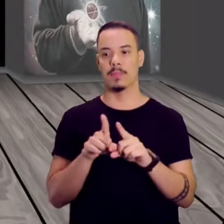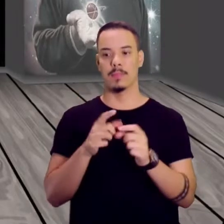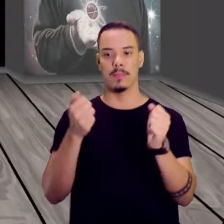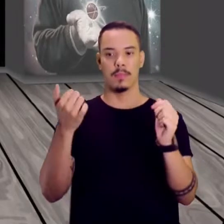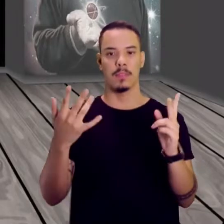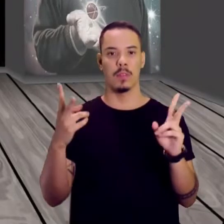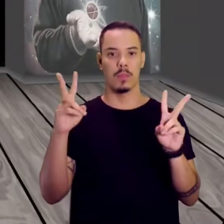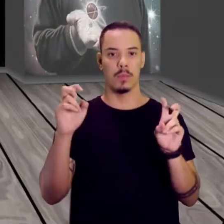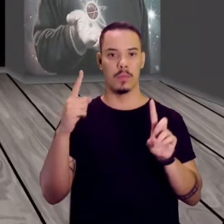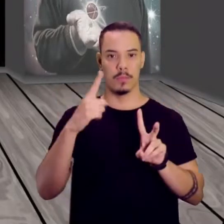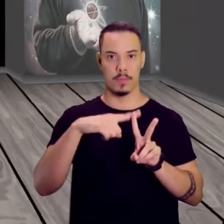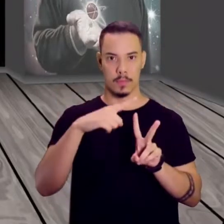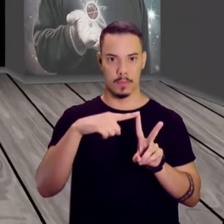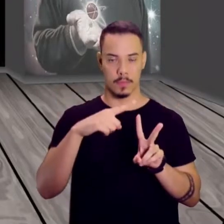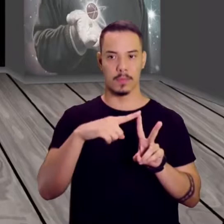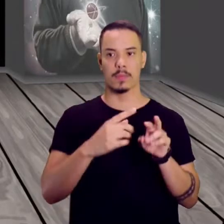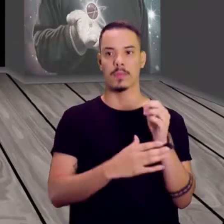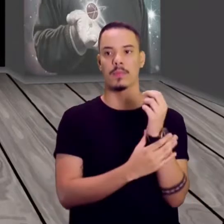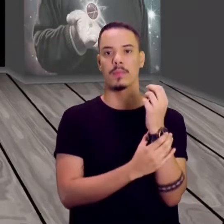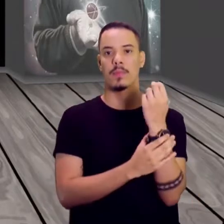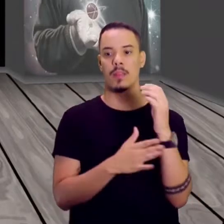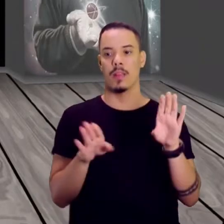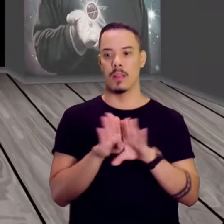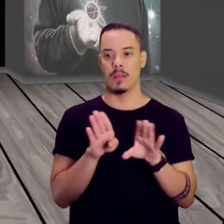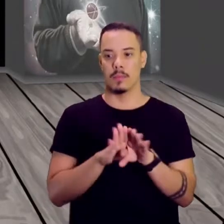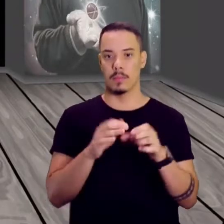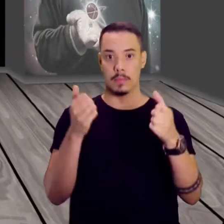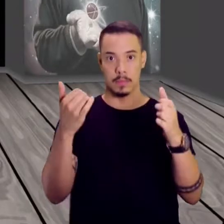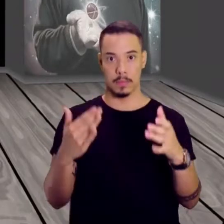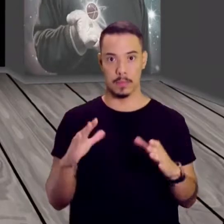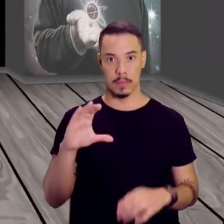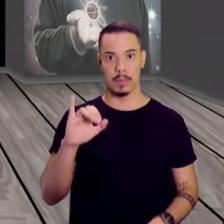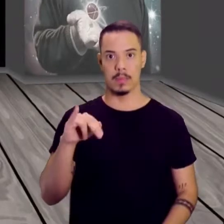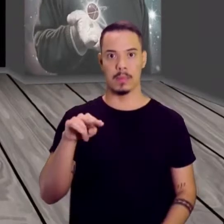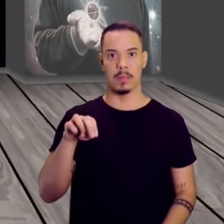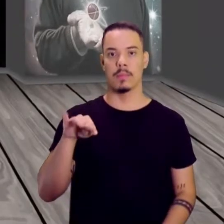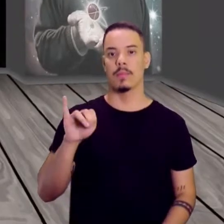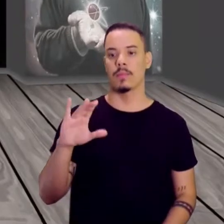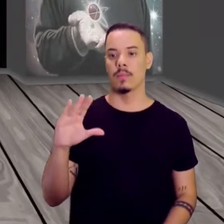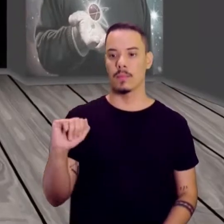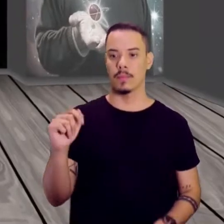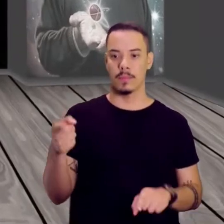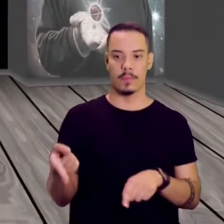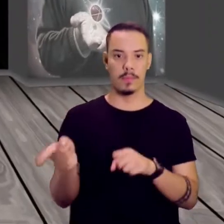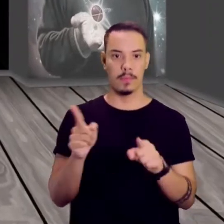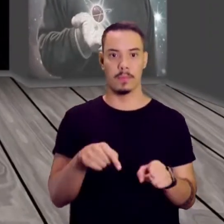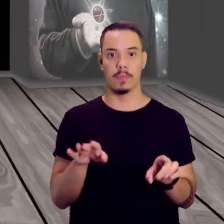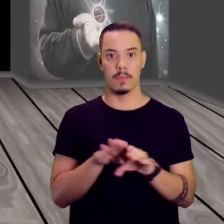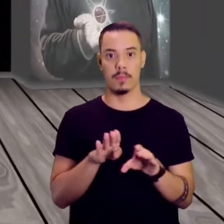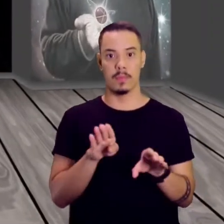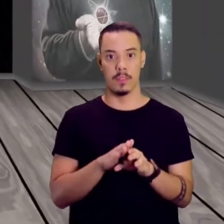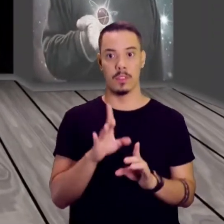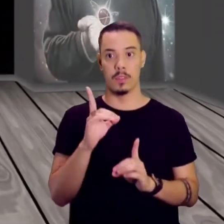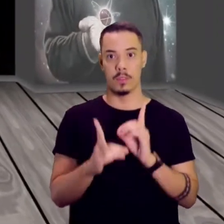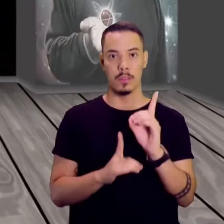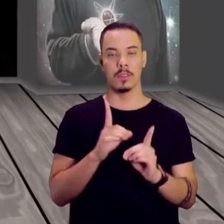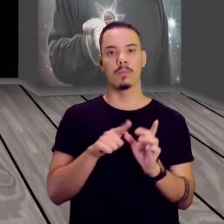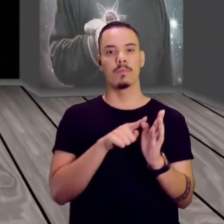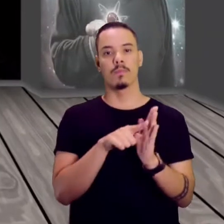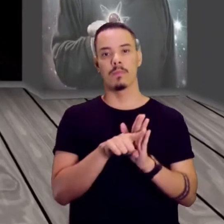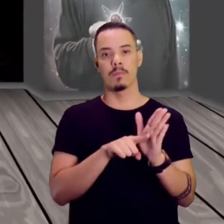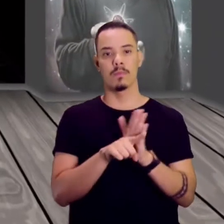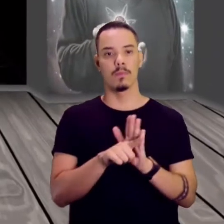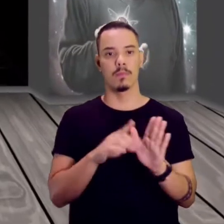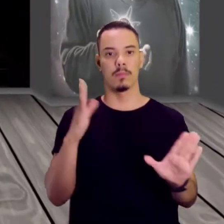vetores. Aí Exato. saímos da cinemática e viemos para dinâmica, que faz parte da mecânica, né? Exatamente, que investiga a causa